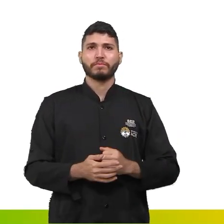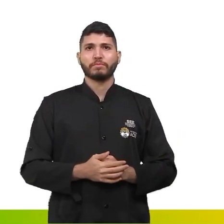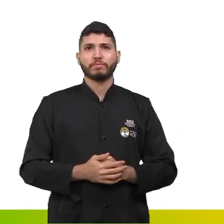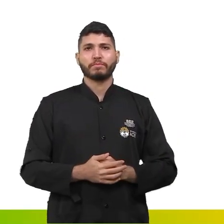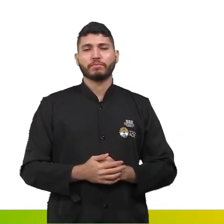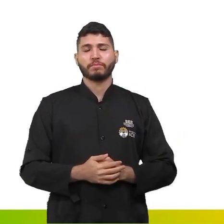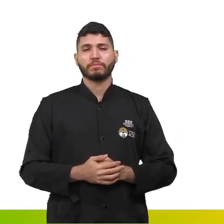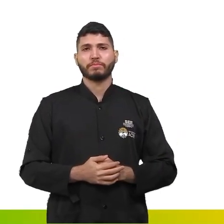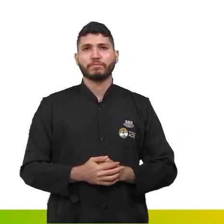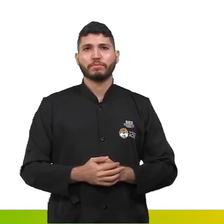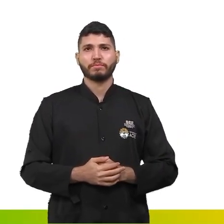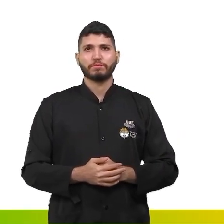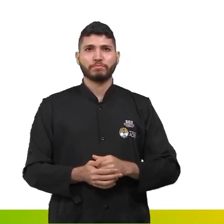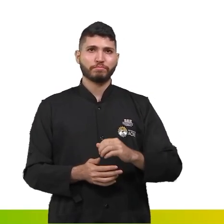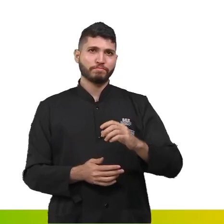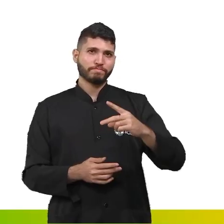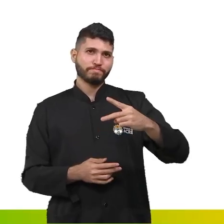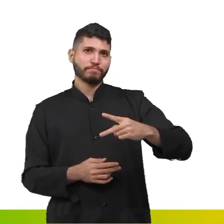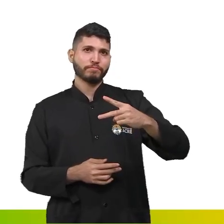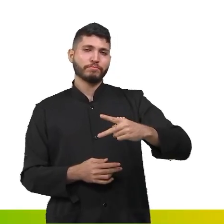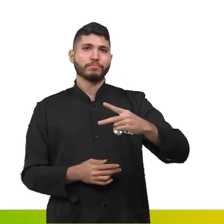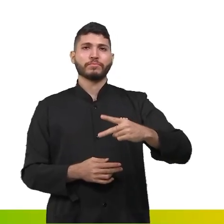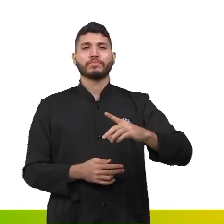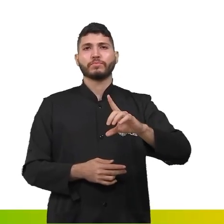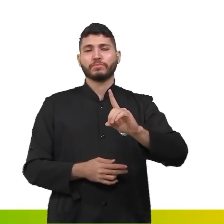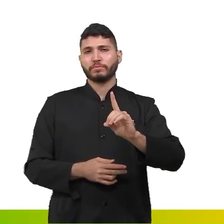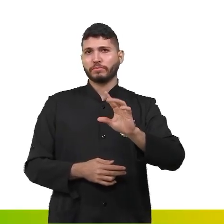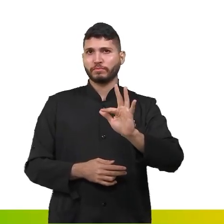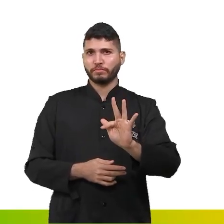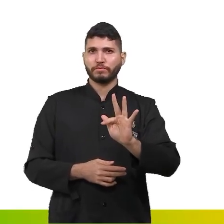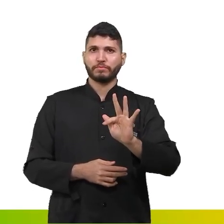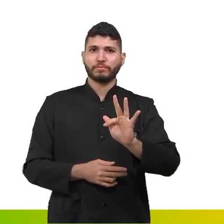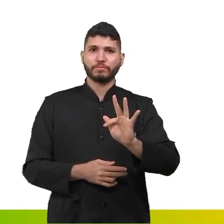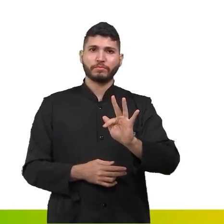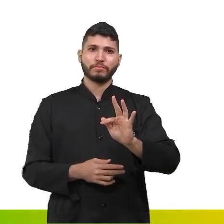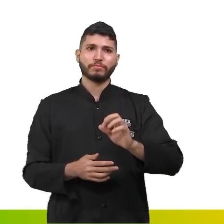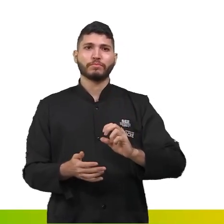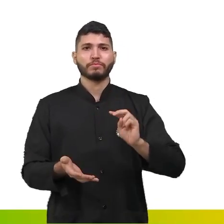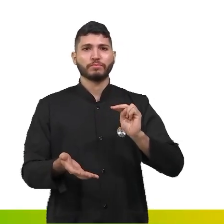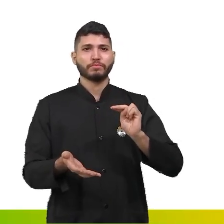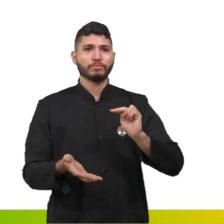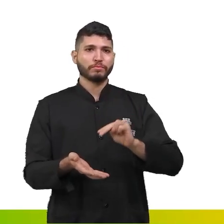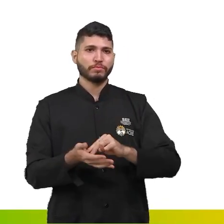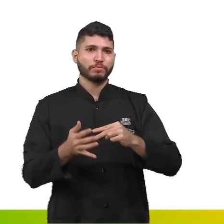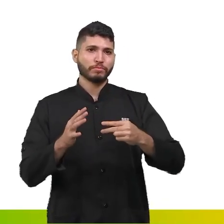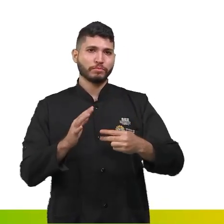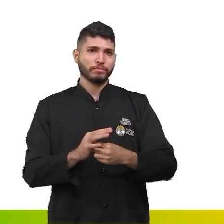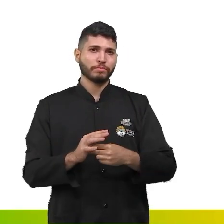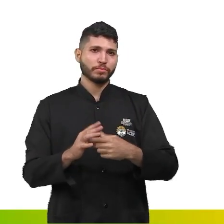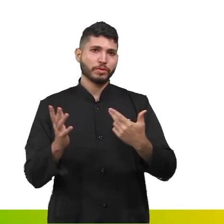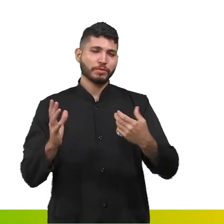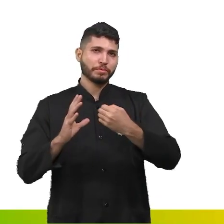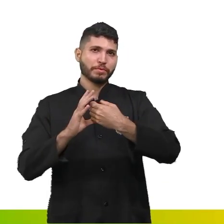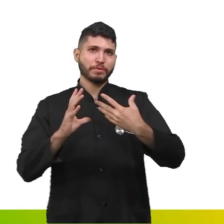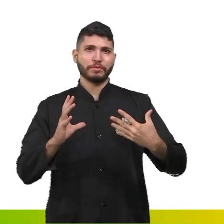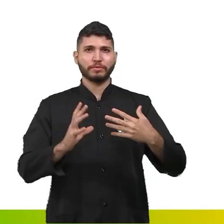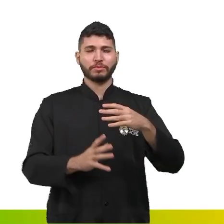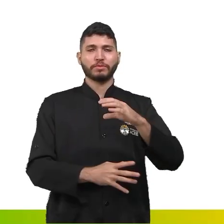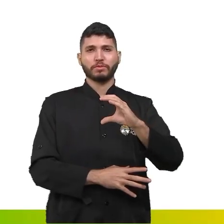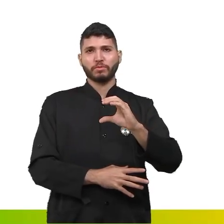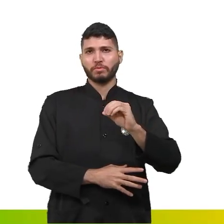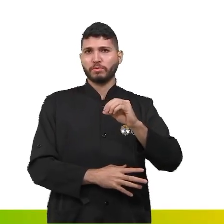DF. Isso aqui significa congruente, ok? Esses